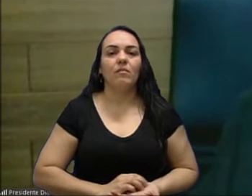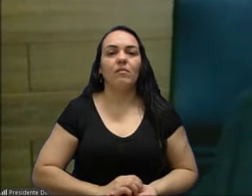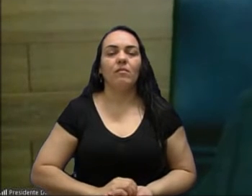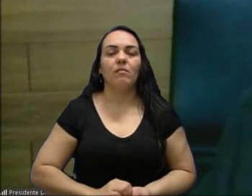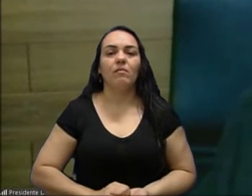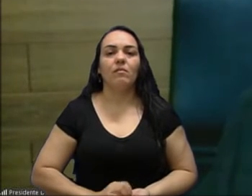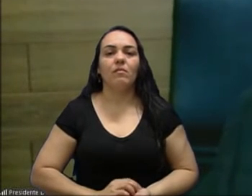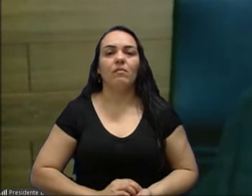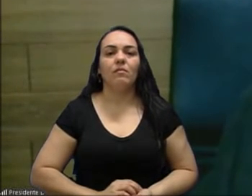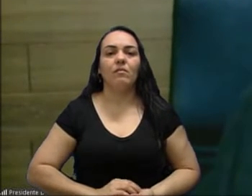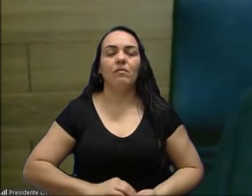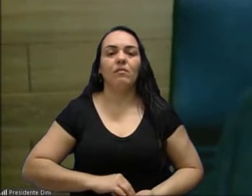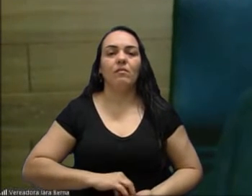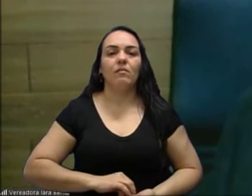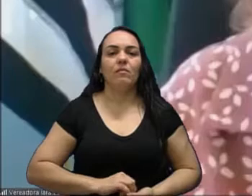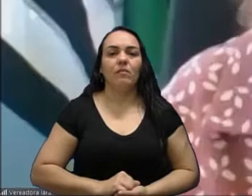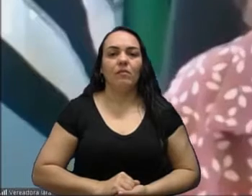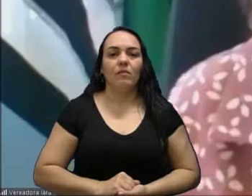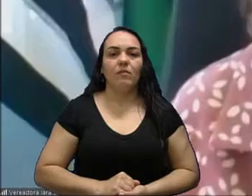Sr.